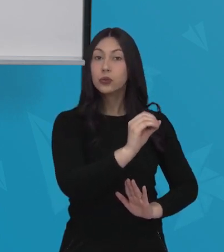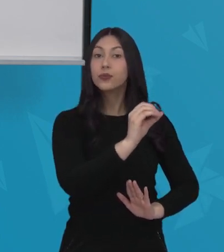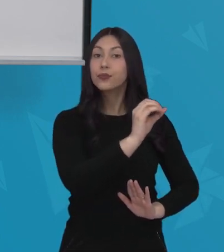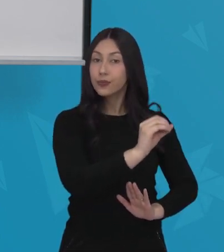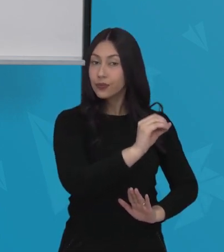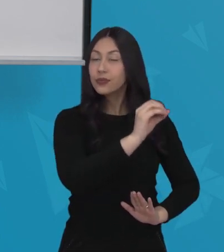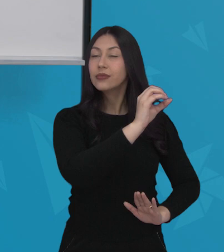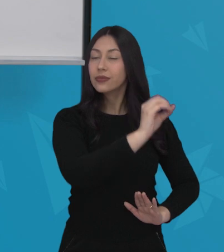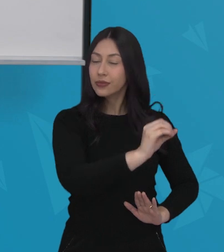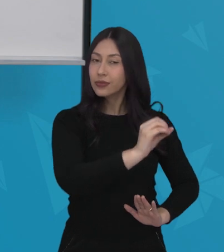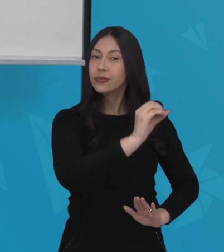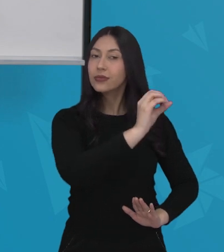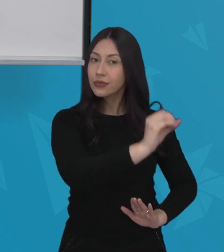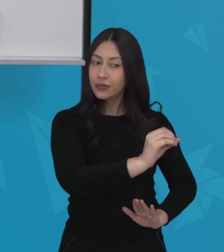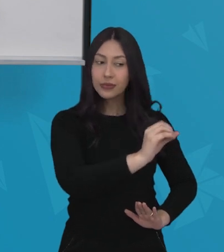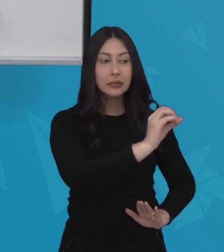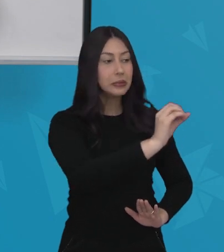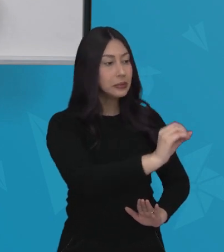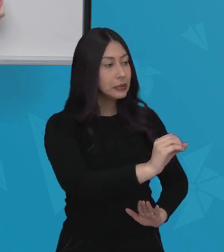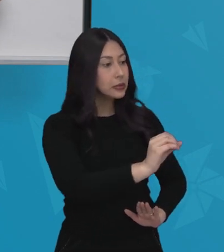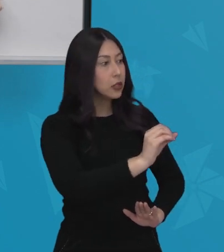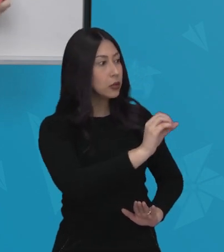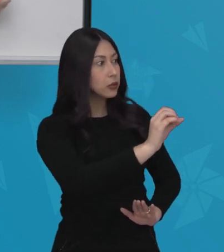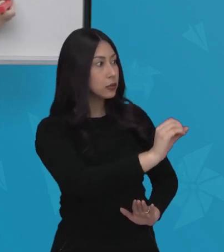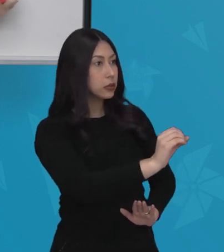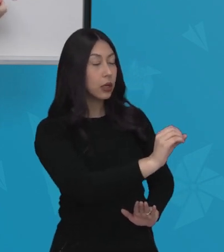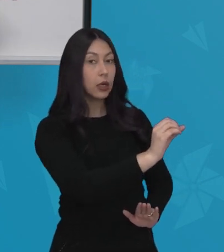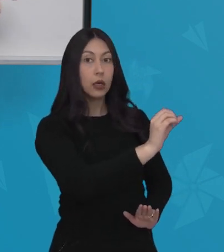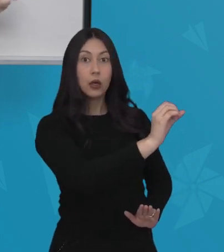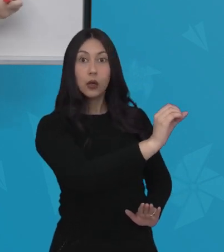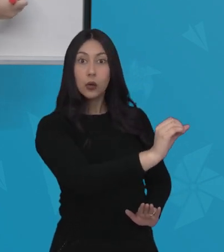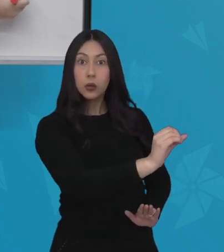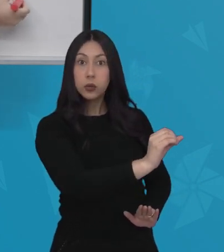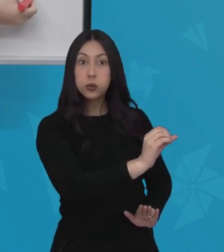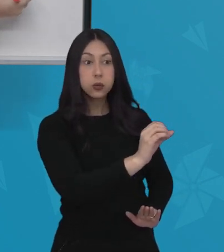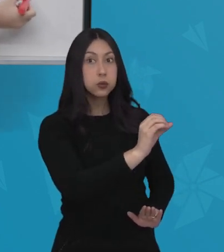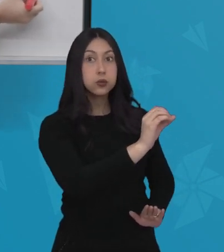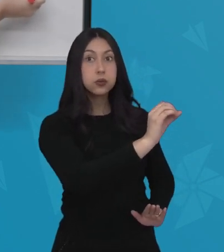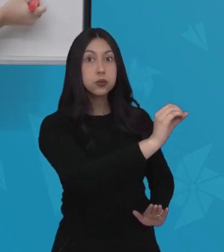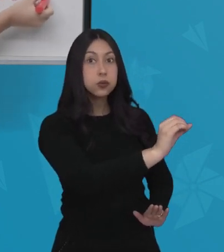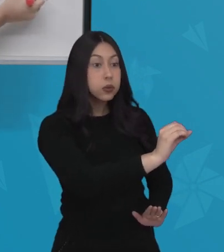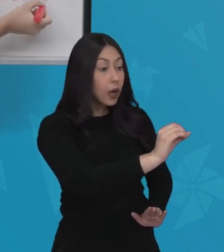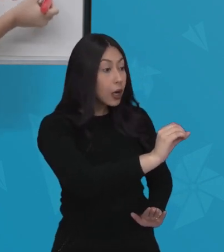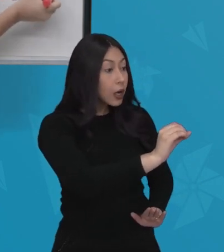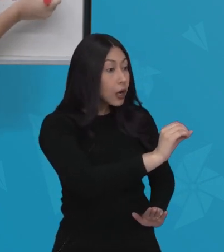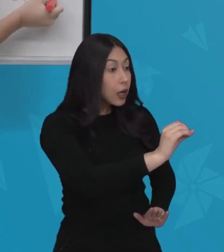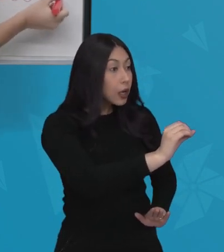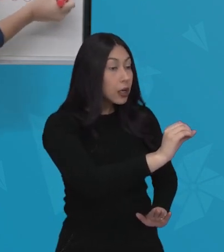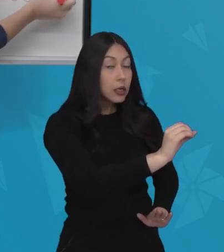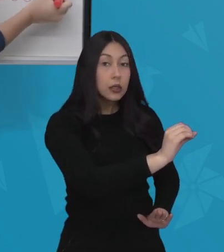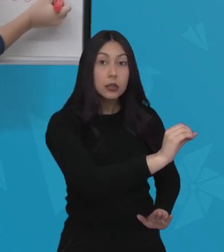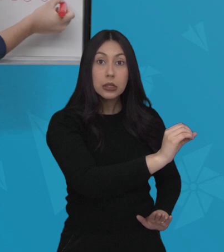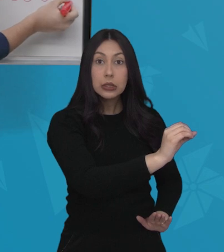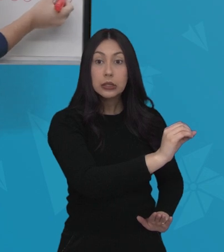11, 12, 13, 14, 15, 16, 17, 18,